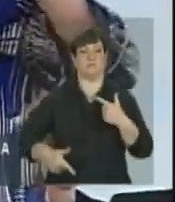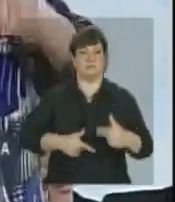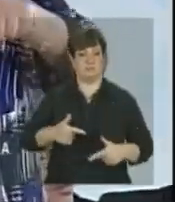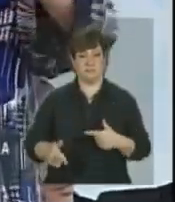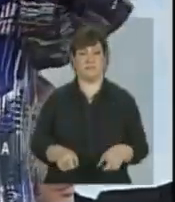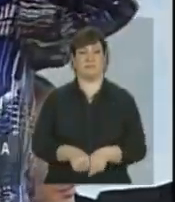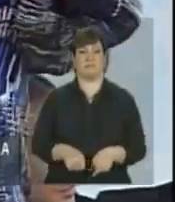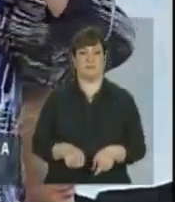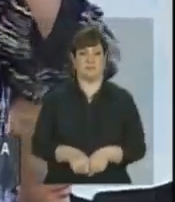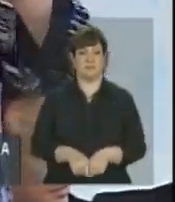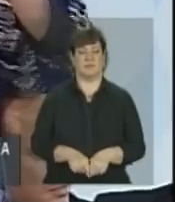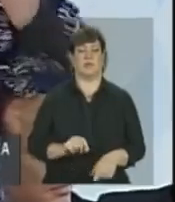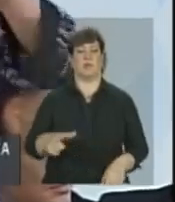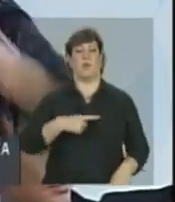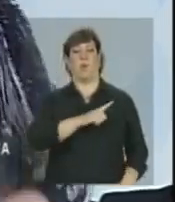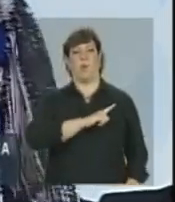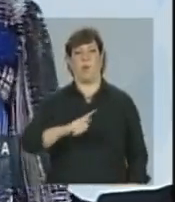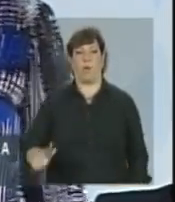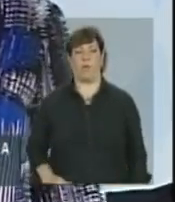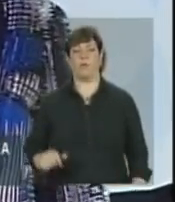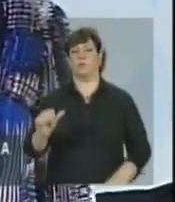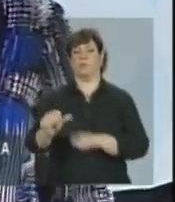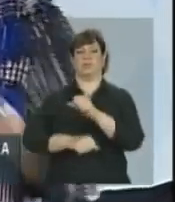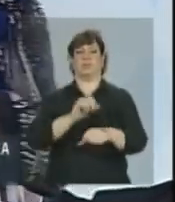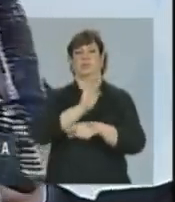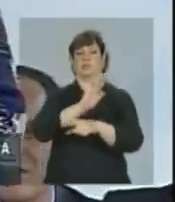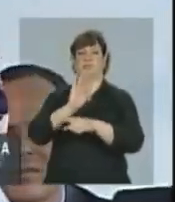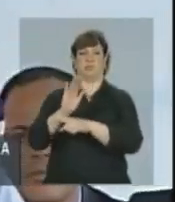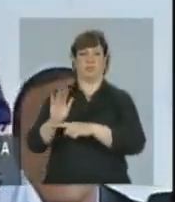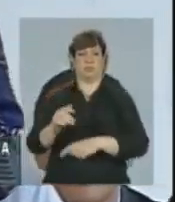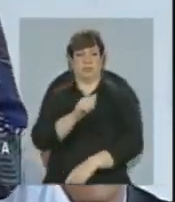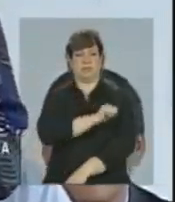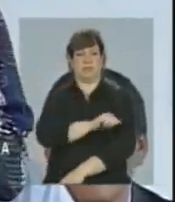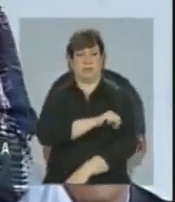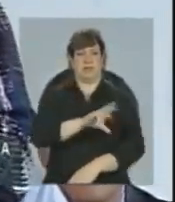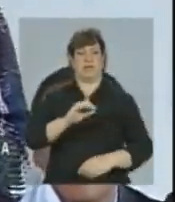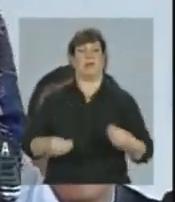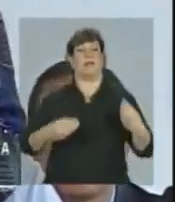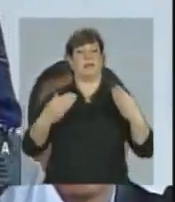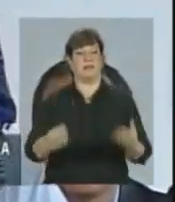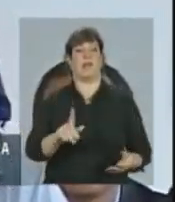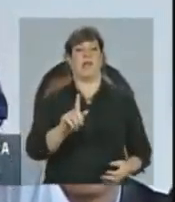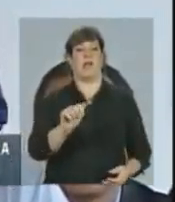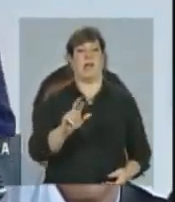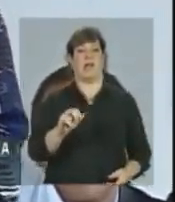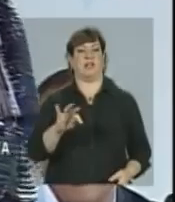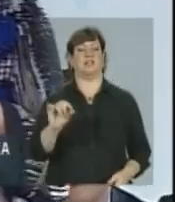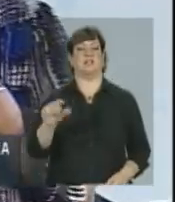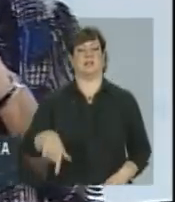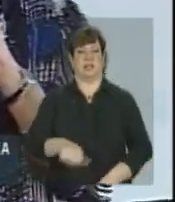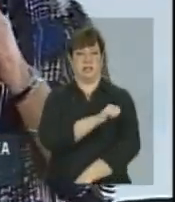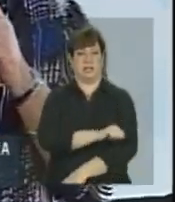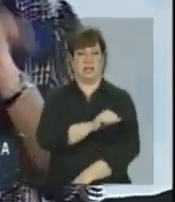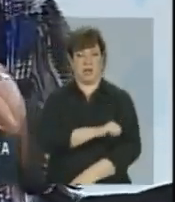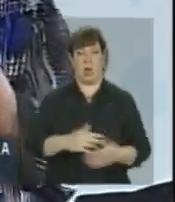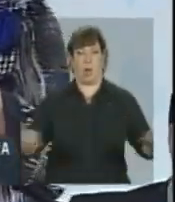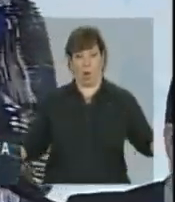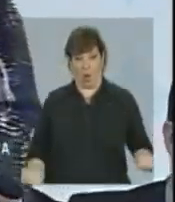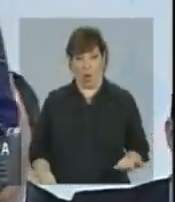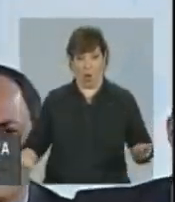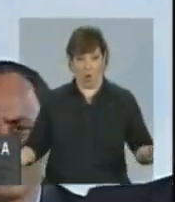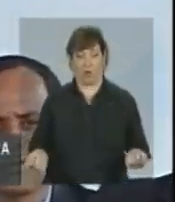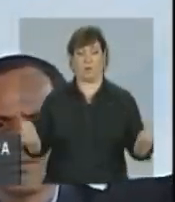está mudando a cara do Rio de Janeiro, que está garantindo que o Rio de Janeiro, hoje, seja um